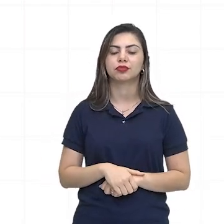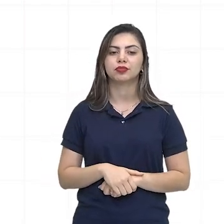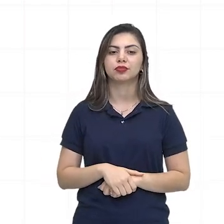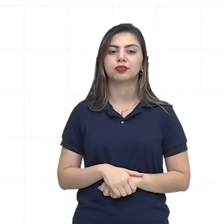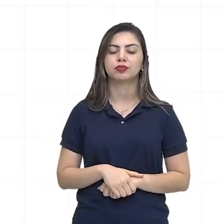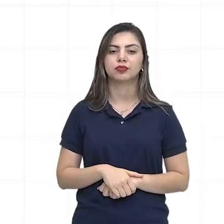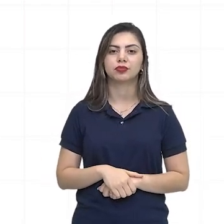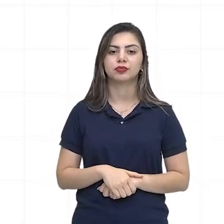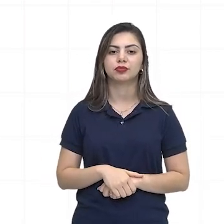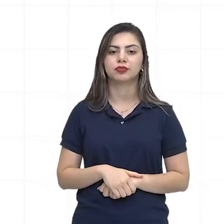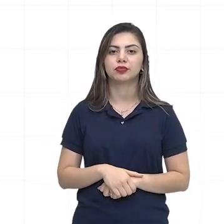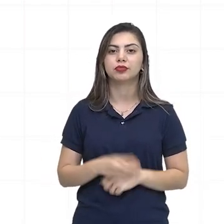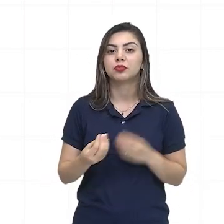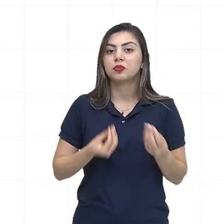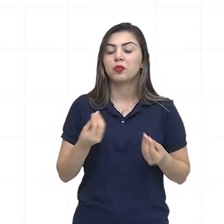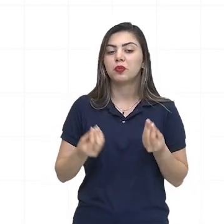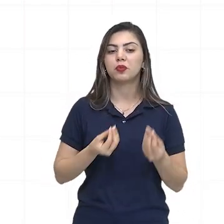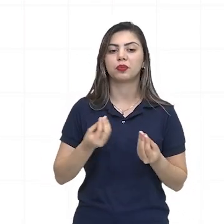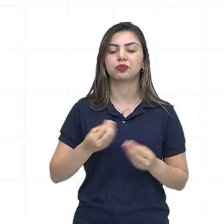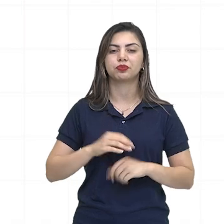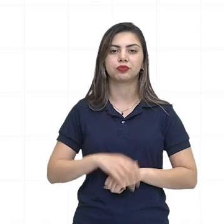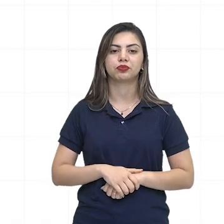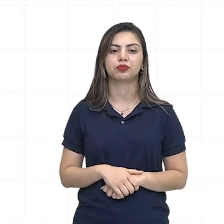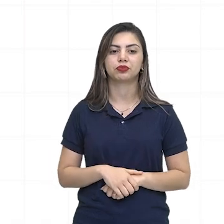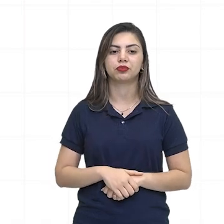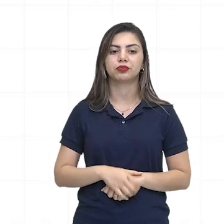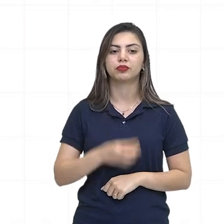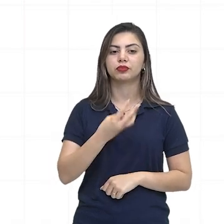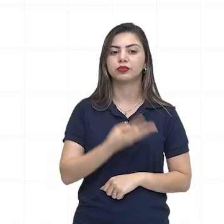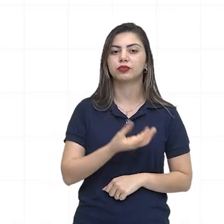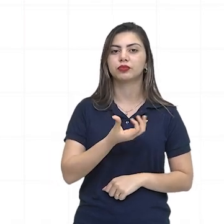que fica? Fica